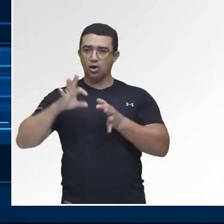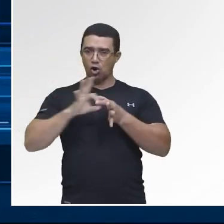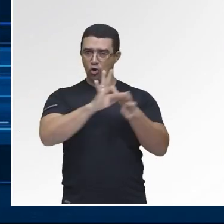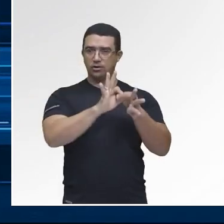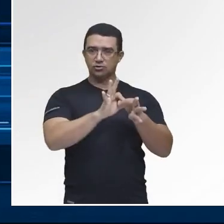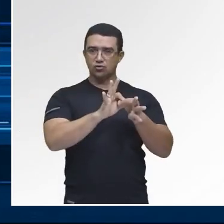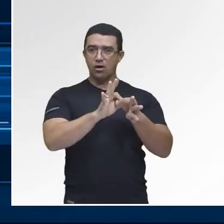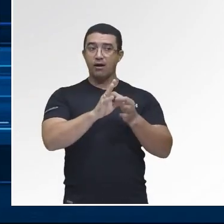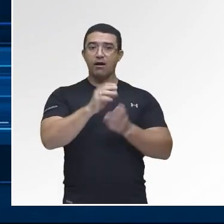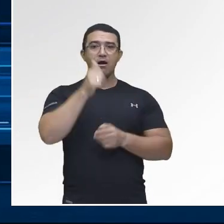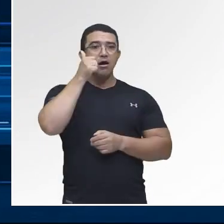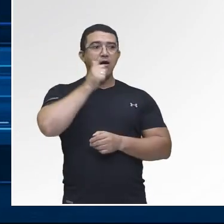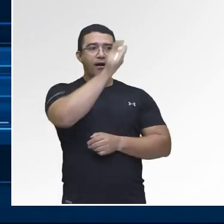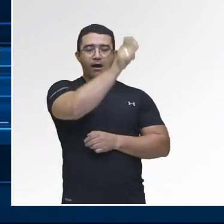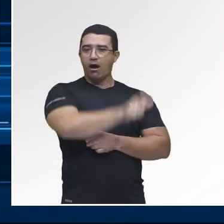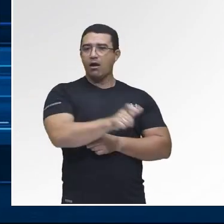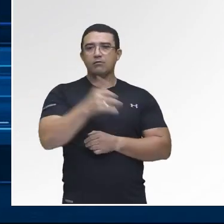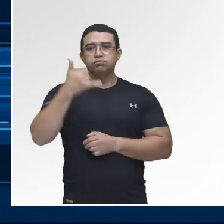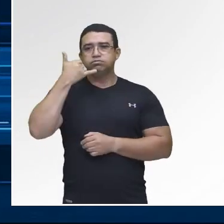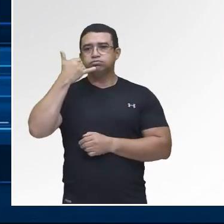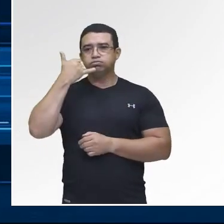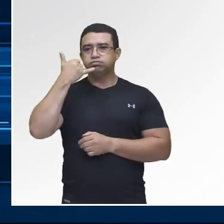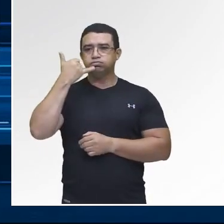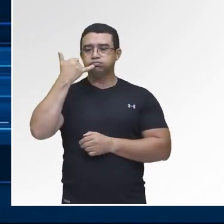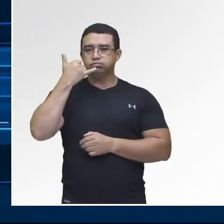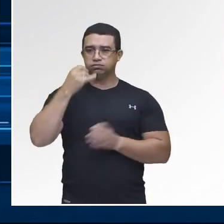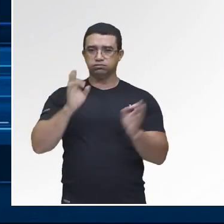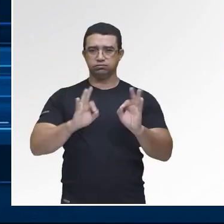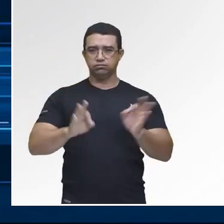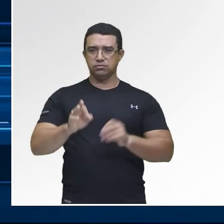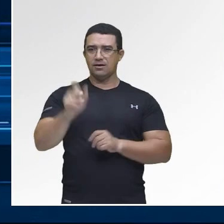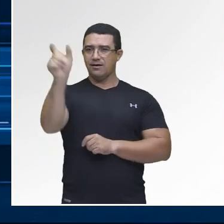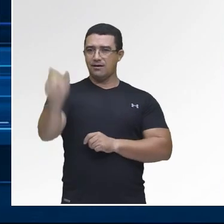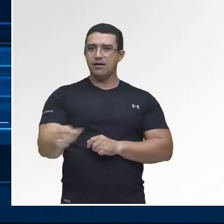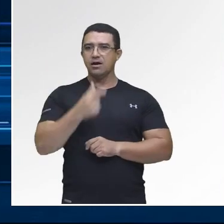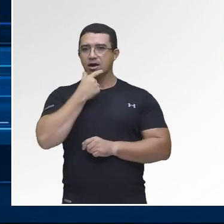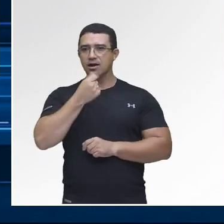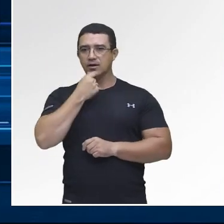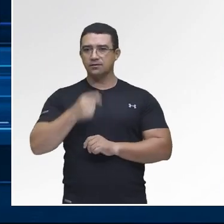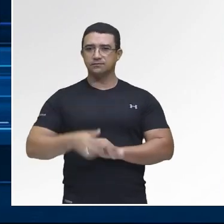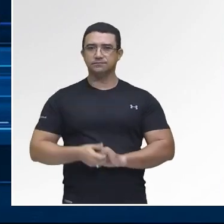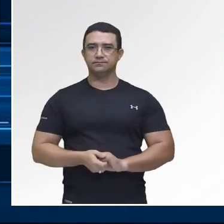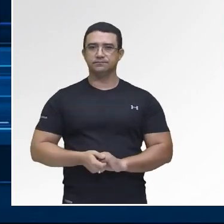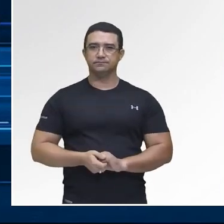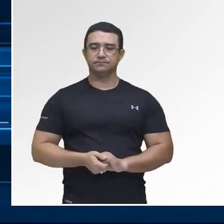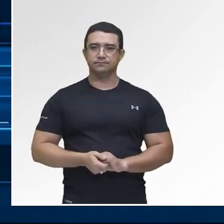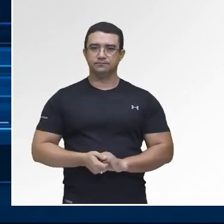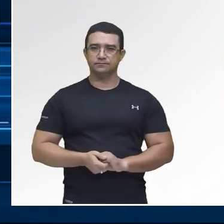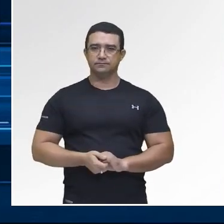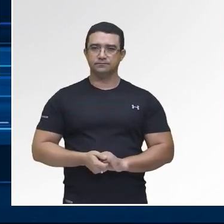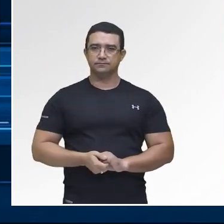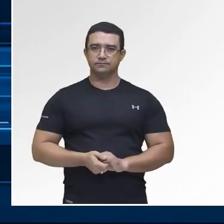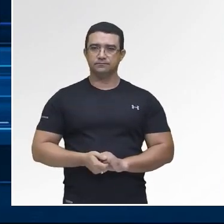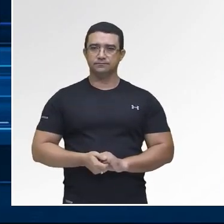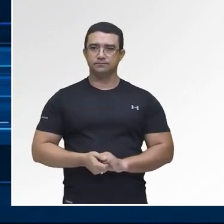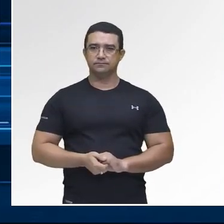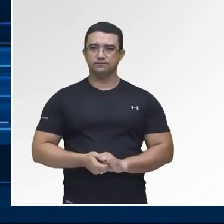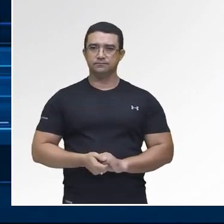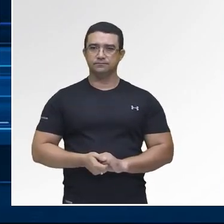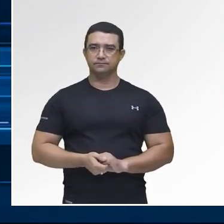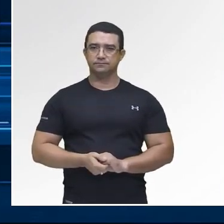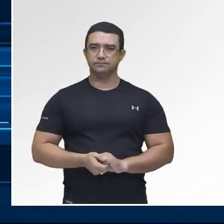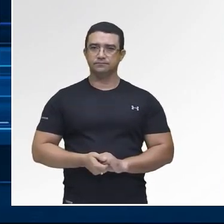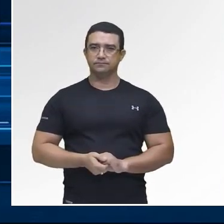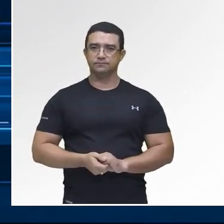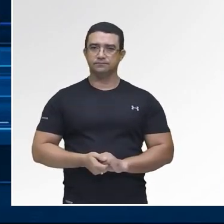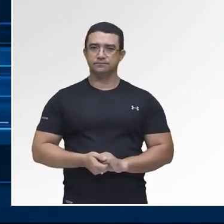não ligou, ou também chamou, né? Nesse contexto também cabe. She hasn't called him. Ela não ligou para ele, né?